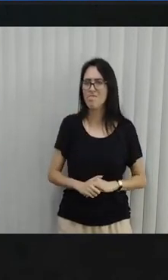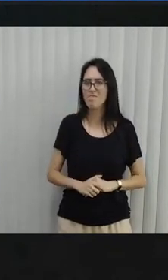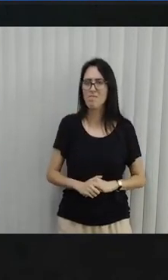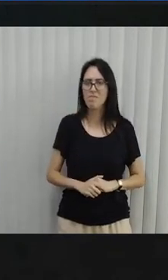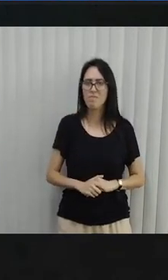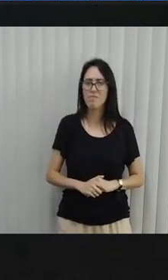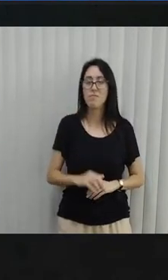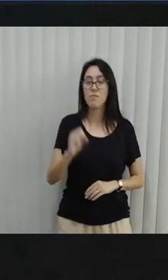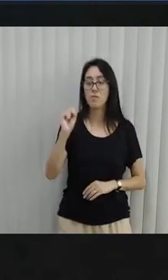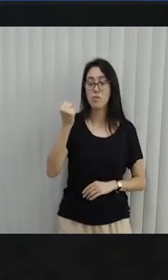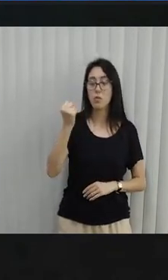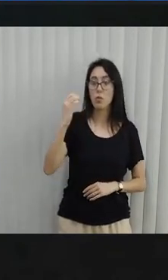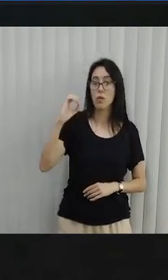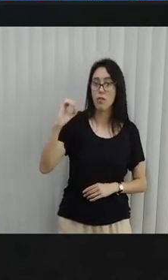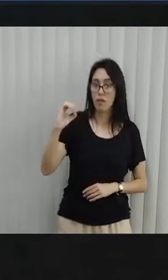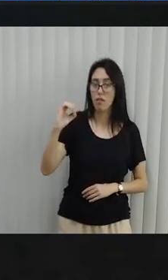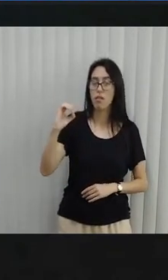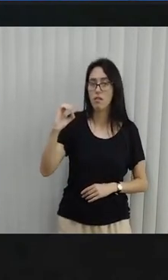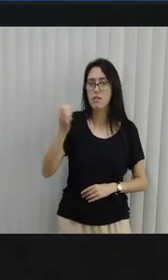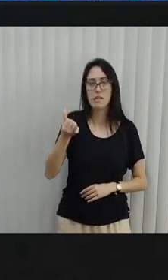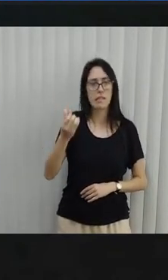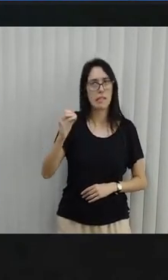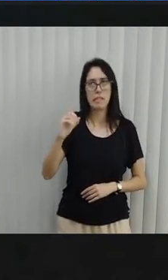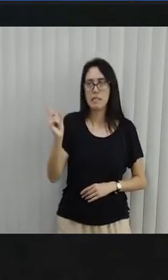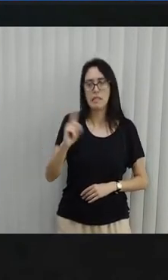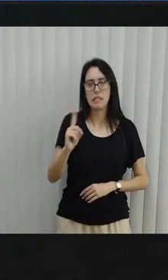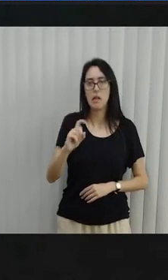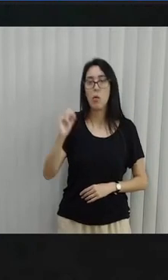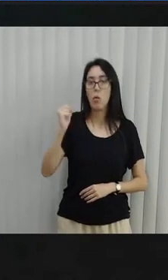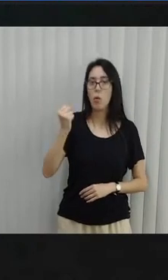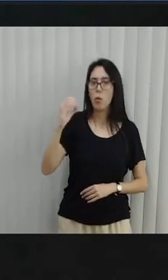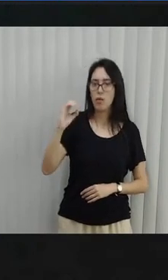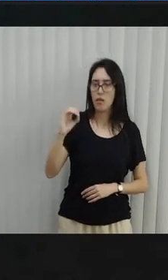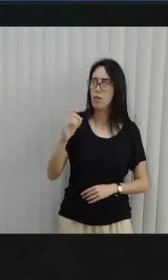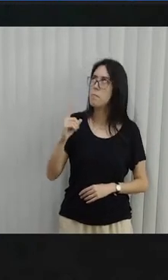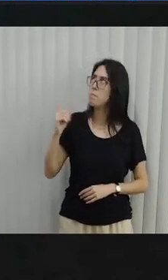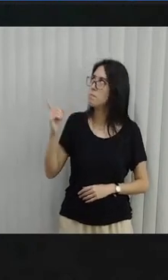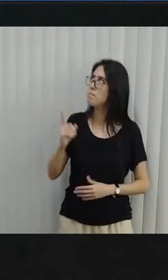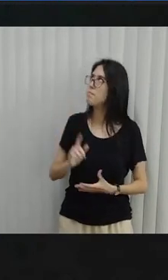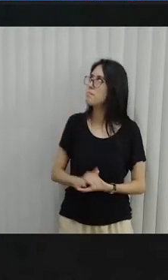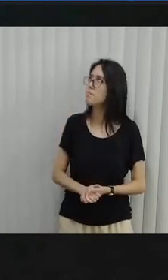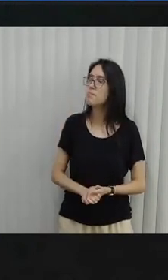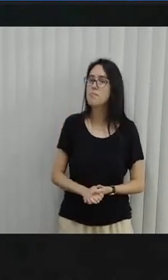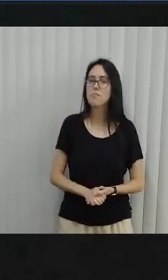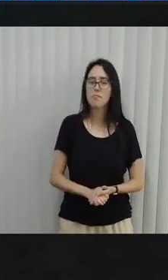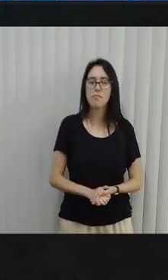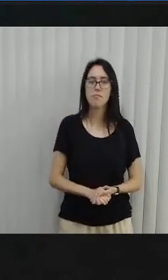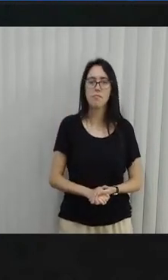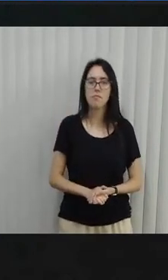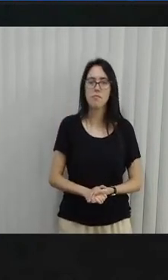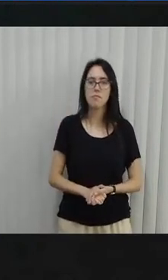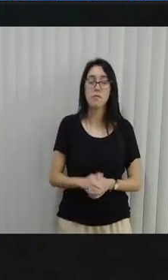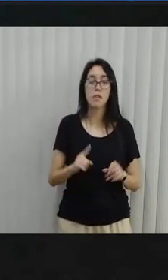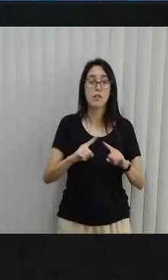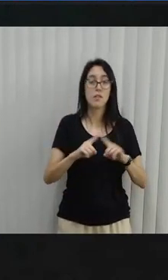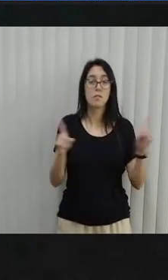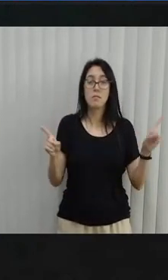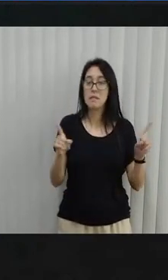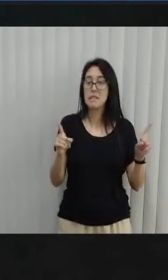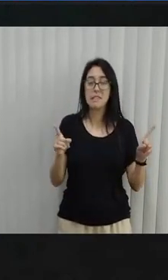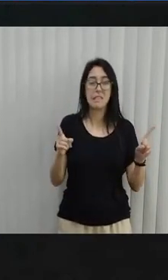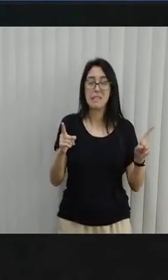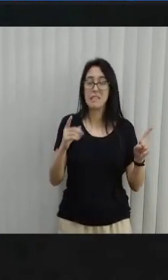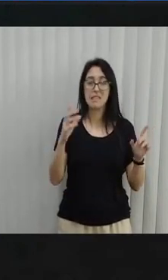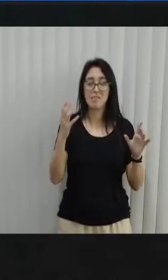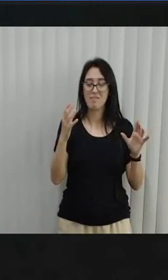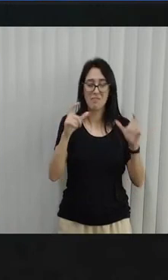aqui, ó. É 80, tá? 160 não, menos 80. Como é que vai ficar? Beleza? Só que ele tá muito do outro lado. Eu quero jogar